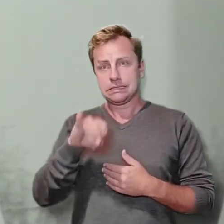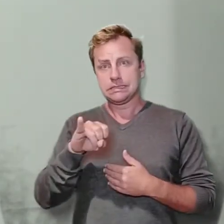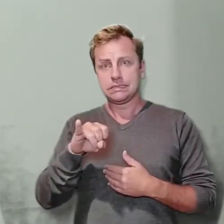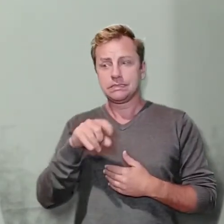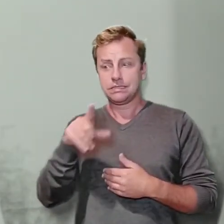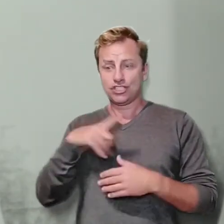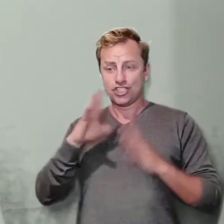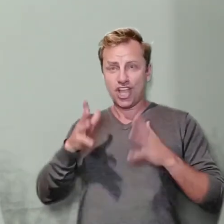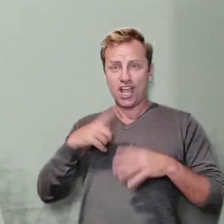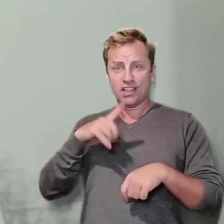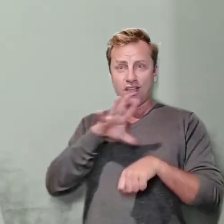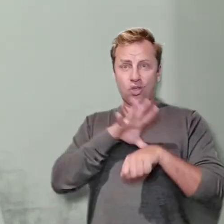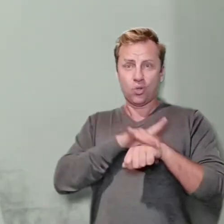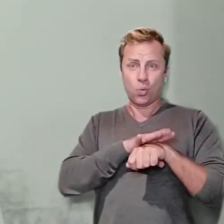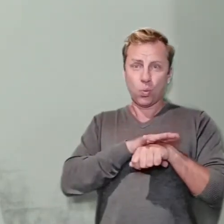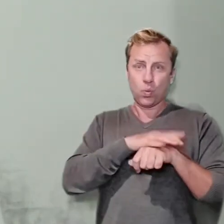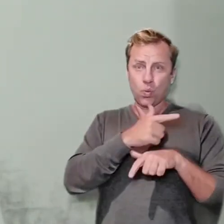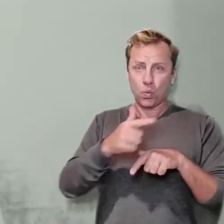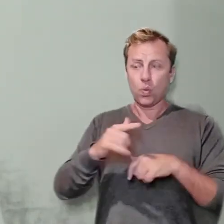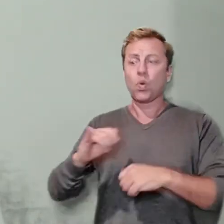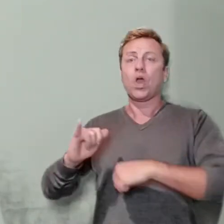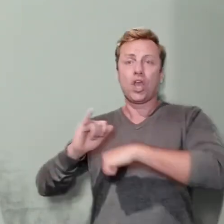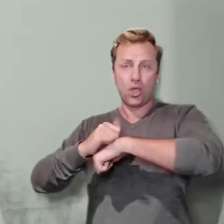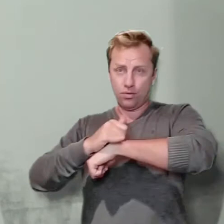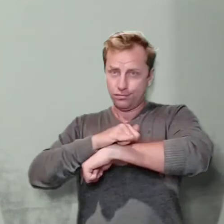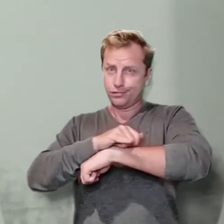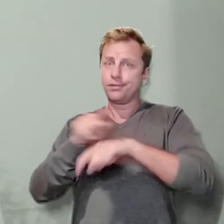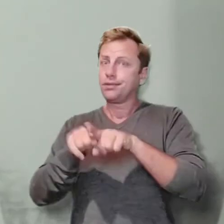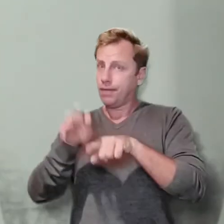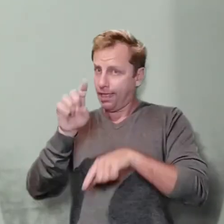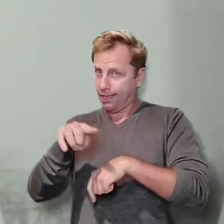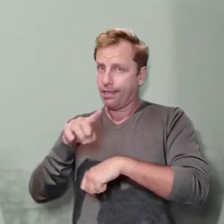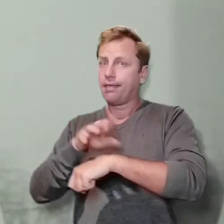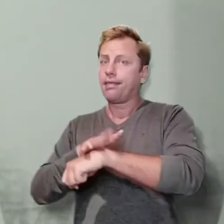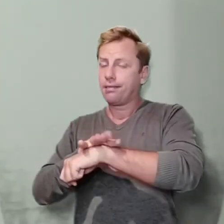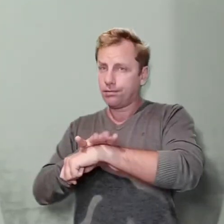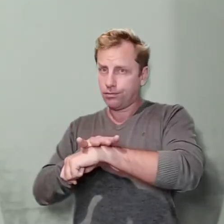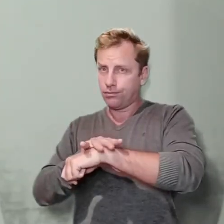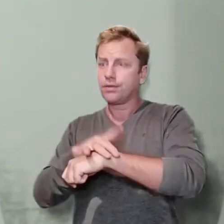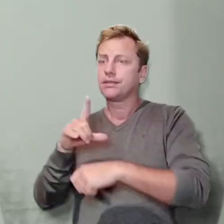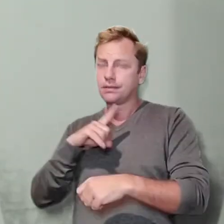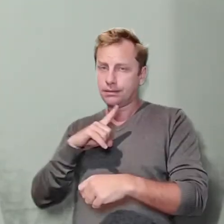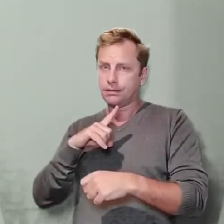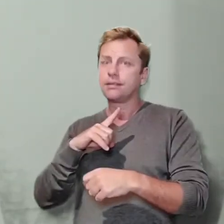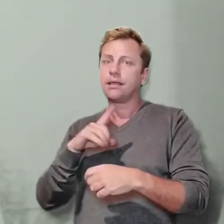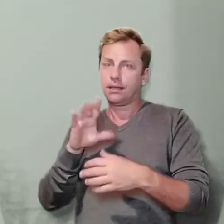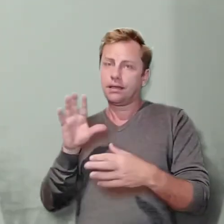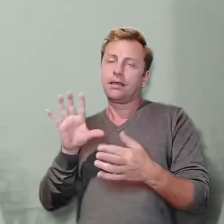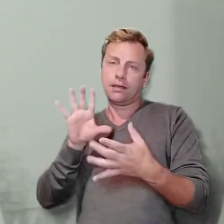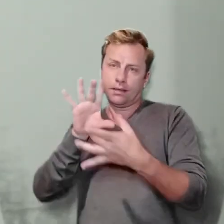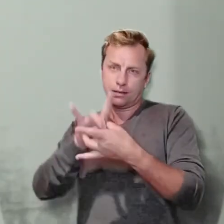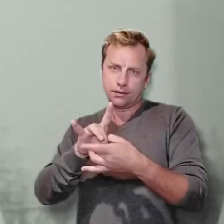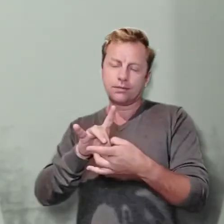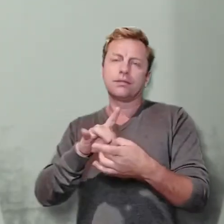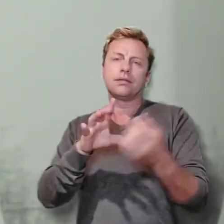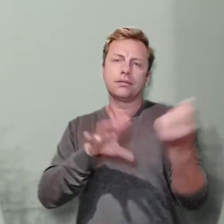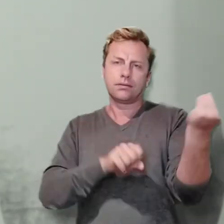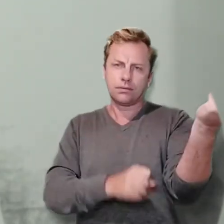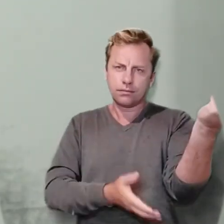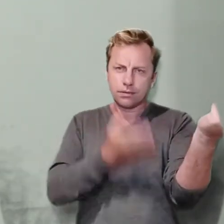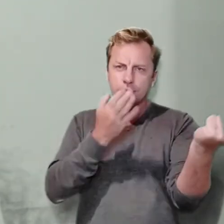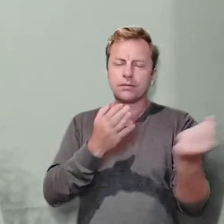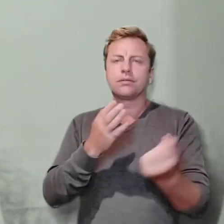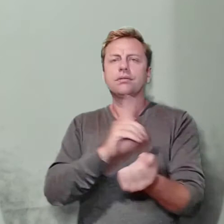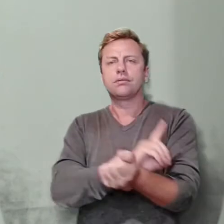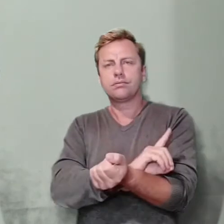numa situação de doença, e a obesidade é uma doença que está relacionada com outras, como eu já disse,